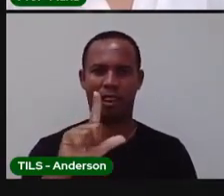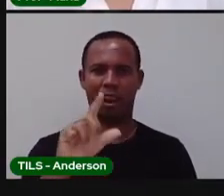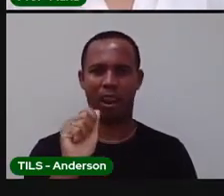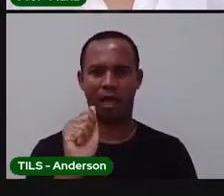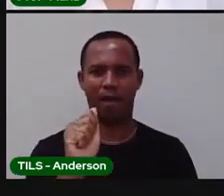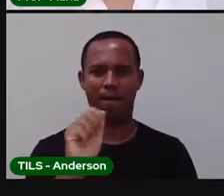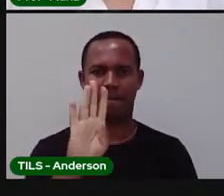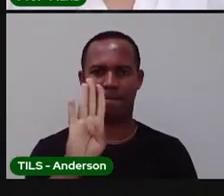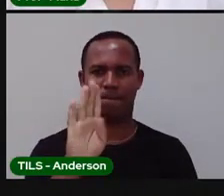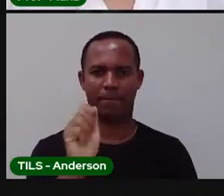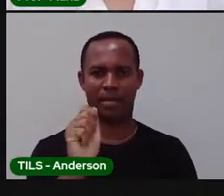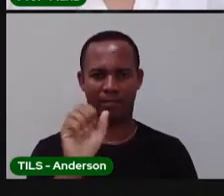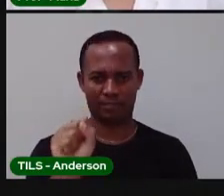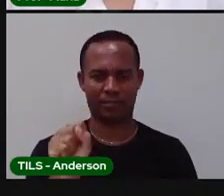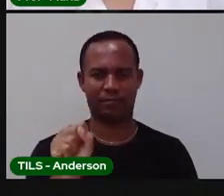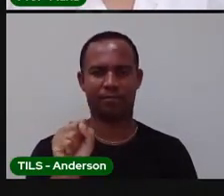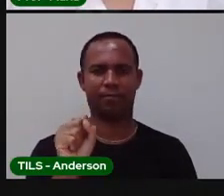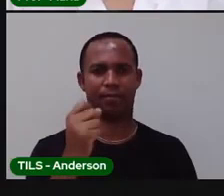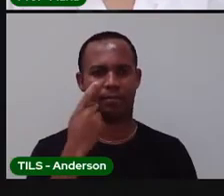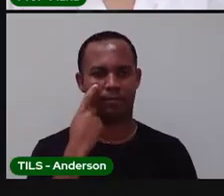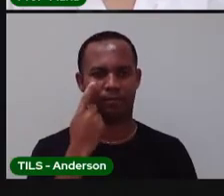Tá ficando mais difícil.